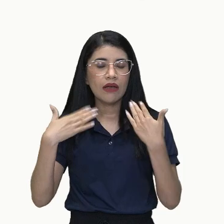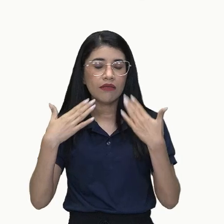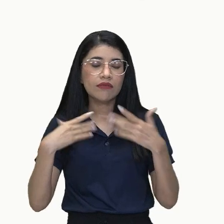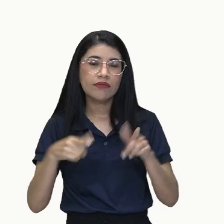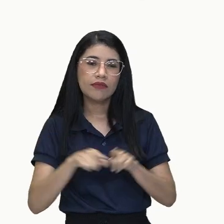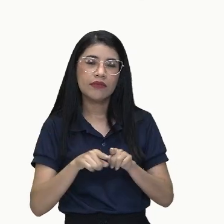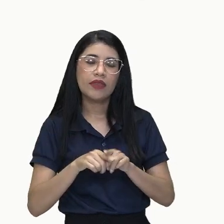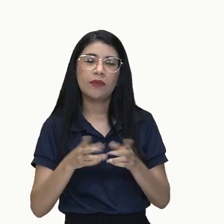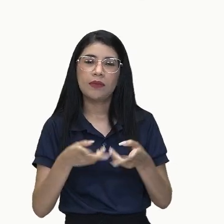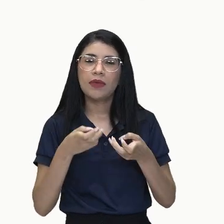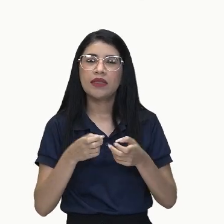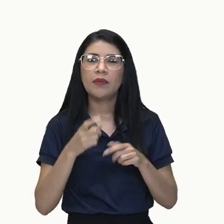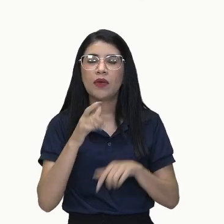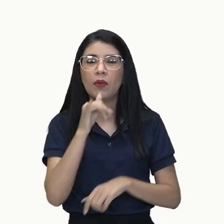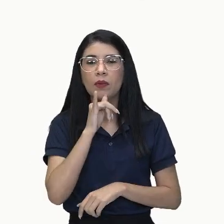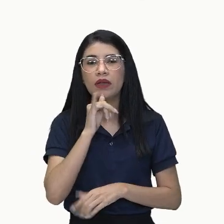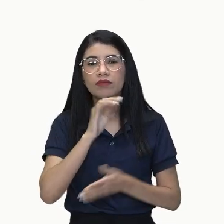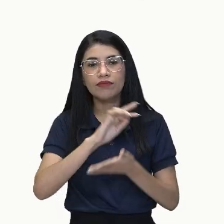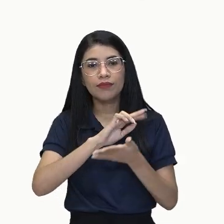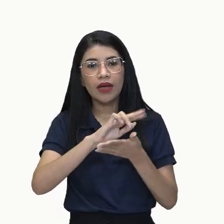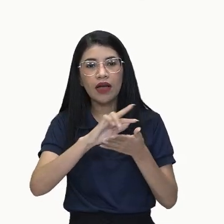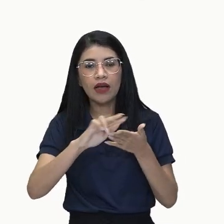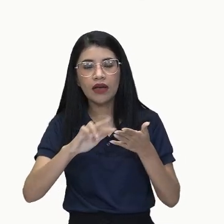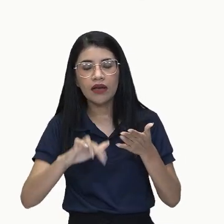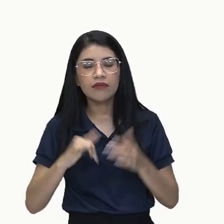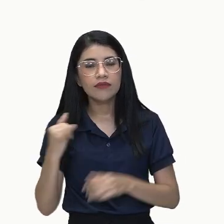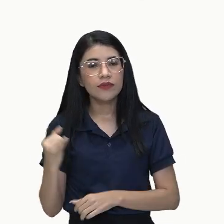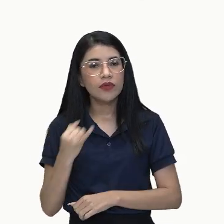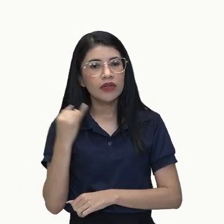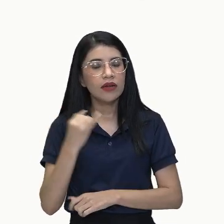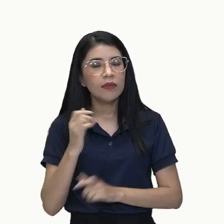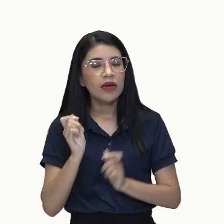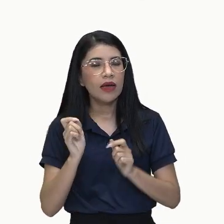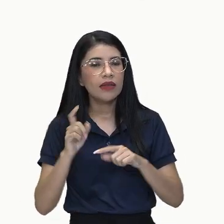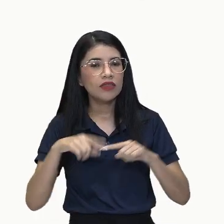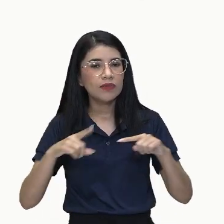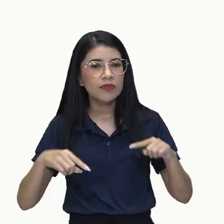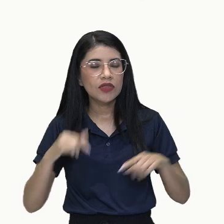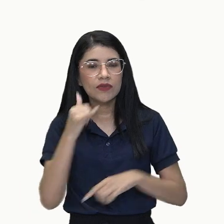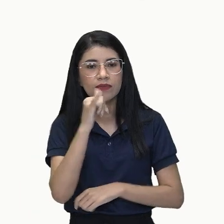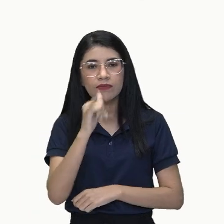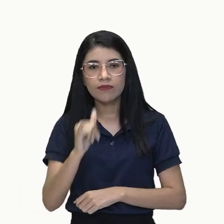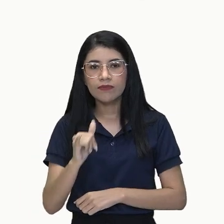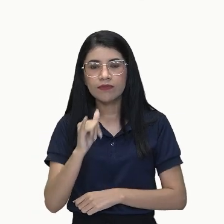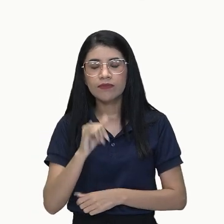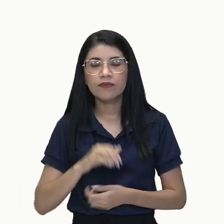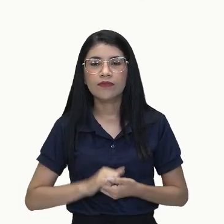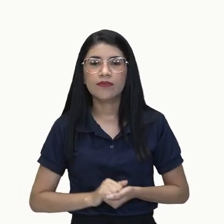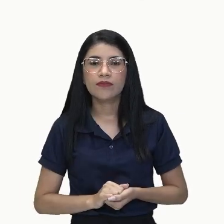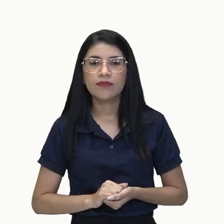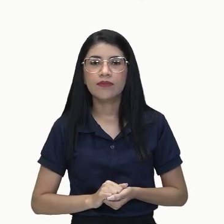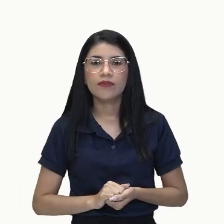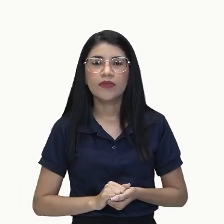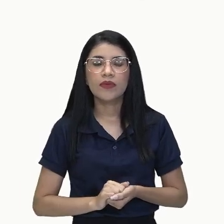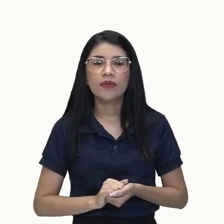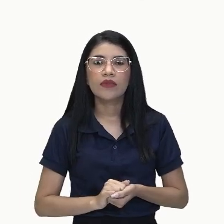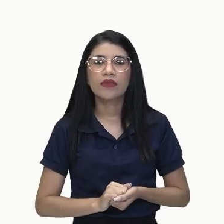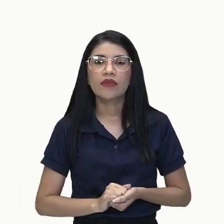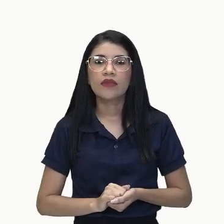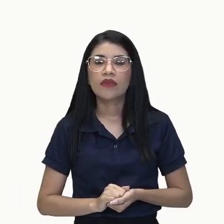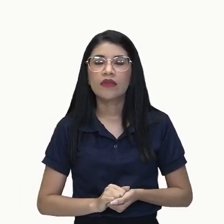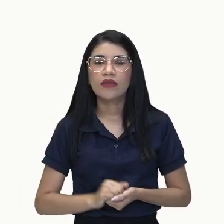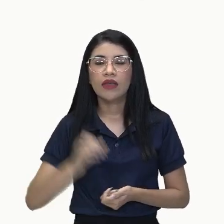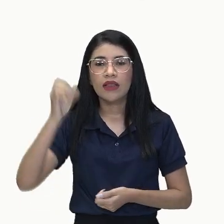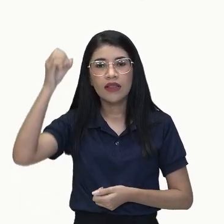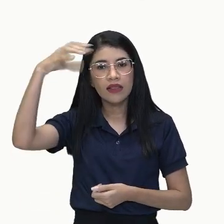esses exemplos eles são importantes para dispositivos elétricos no circuito. Lâmpadas.